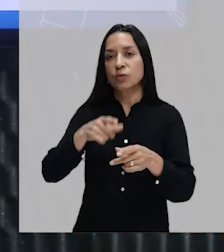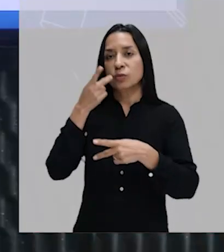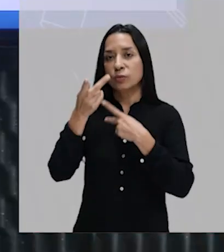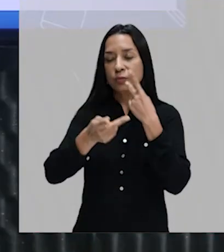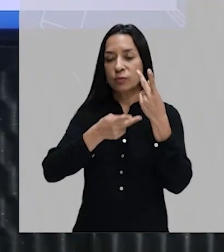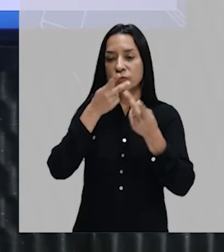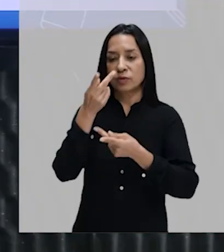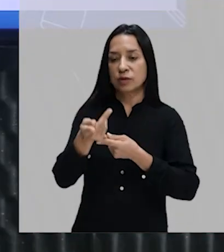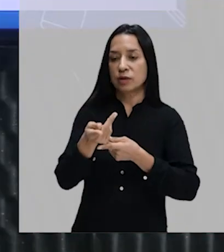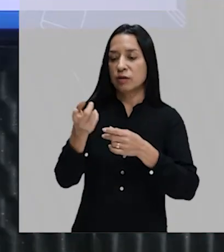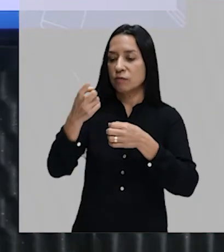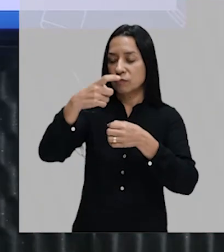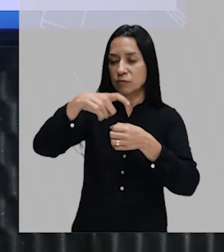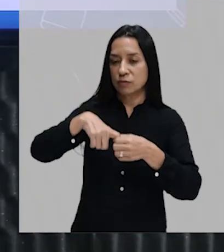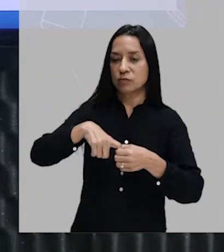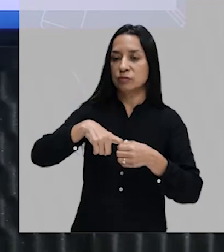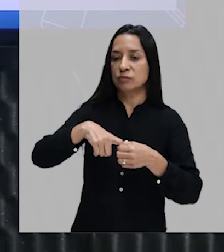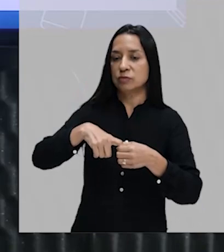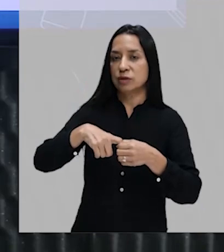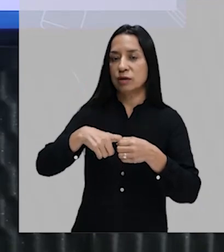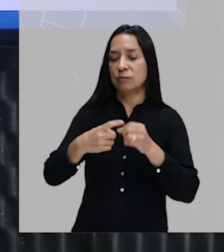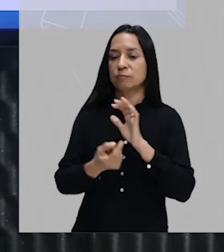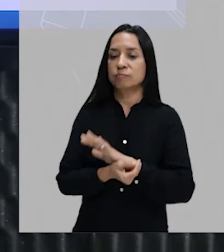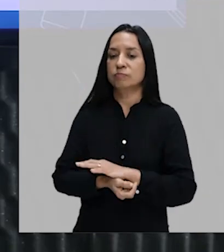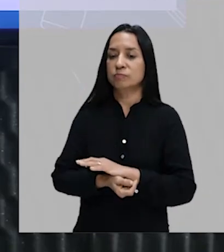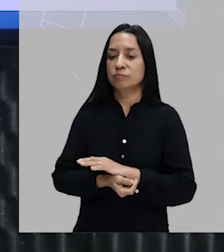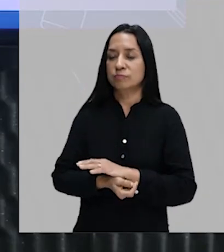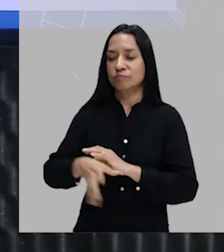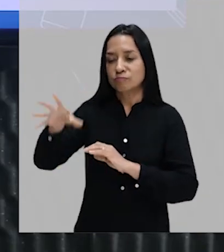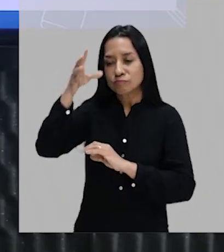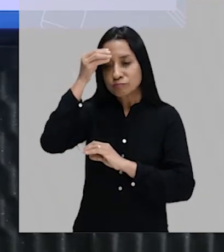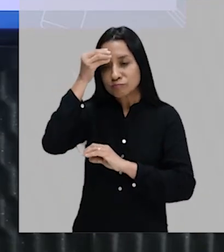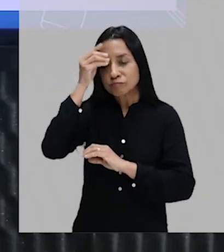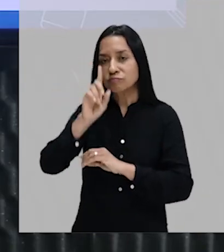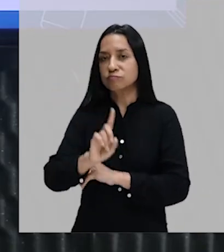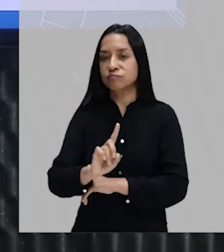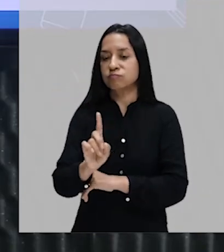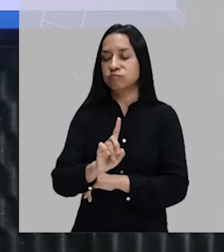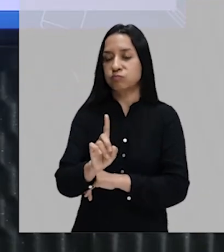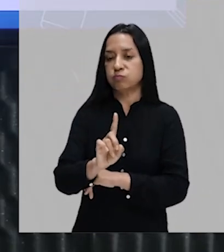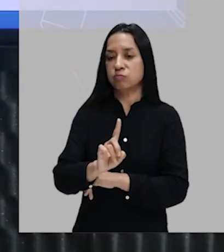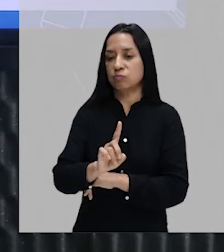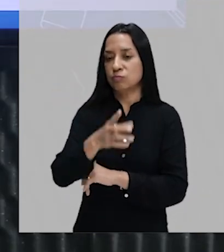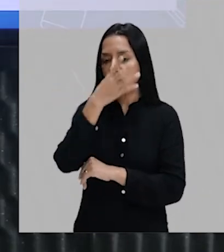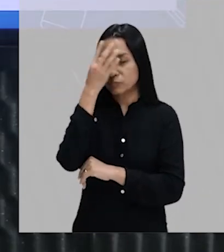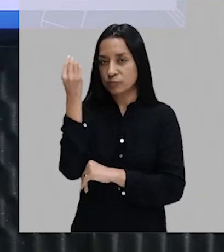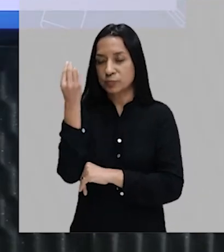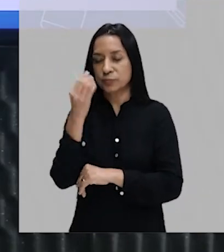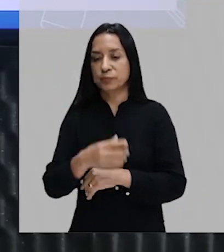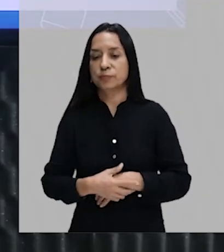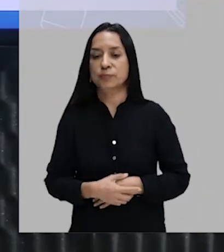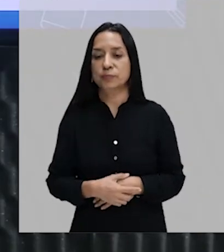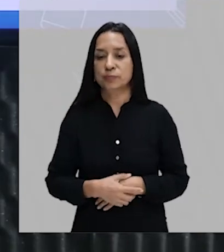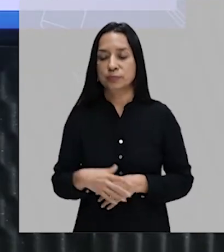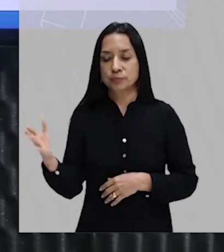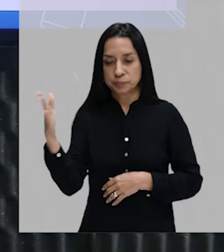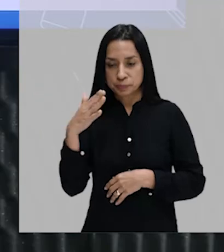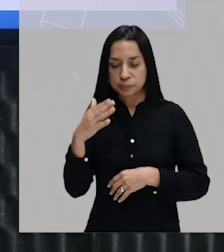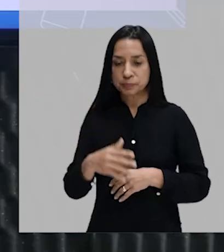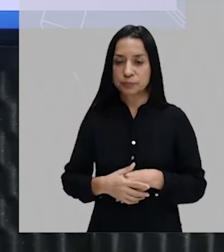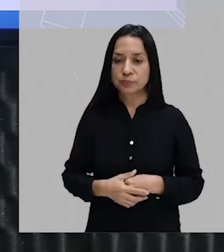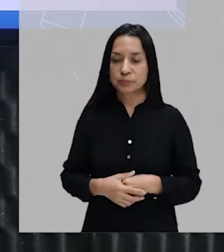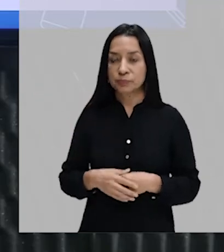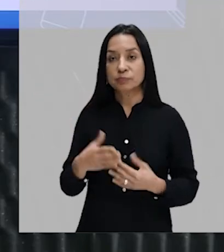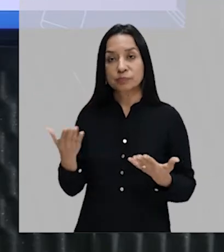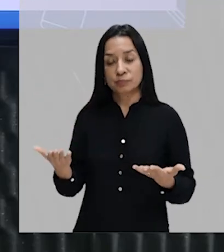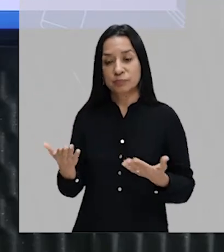falar, voltar, enfatizar para que você não esqueça. Vamos lá? Bem, eu